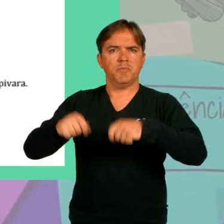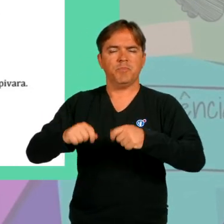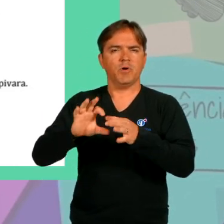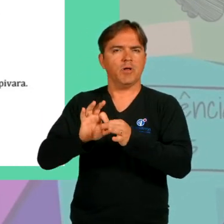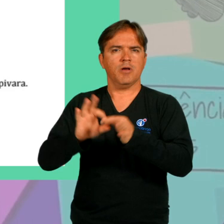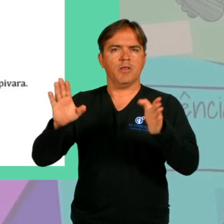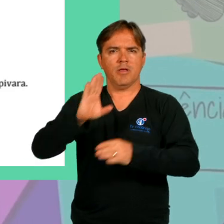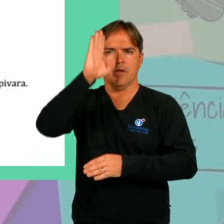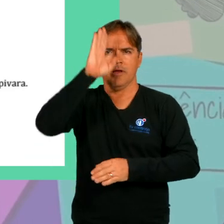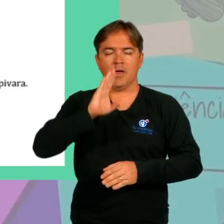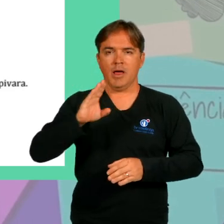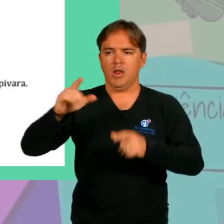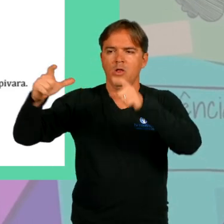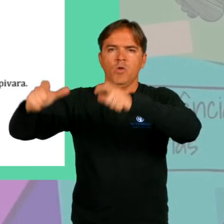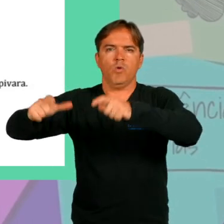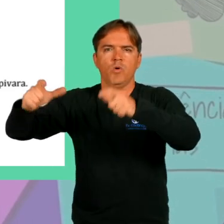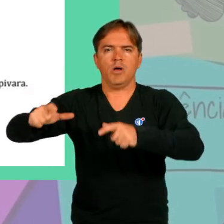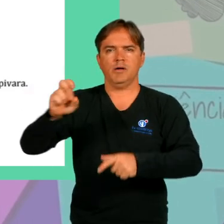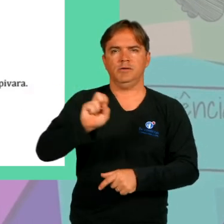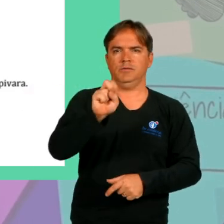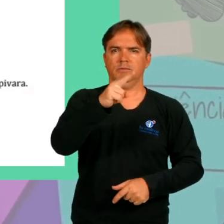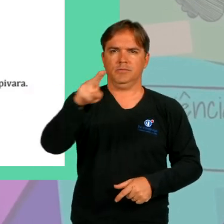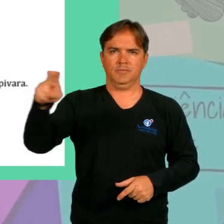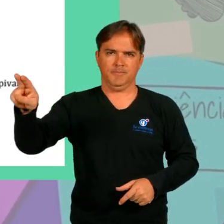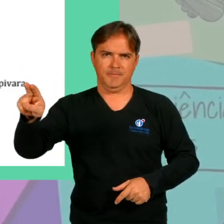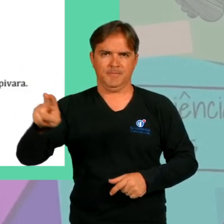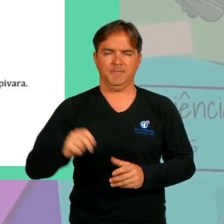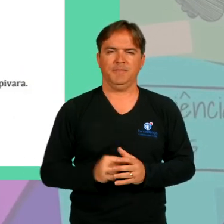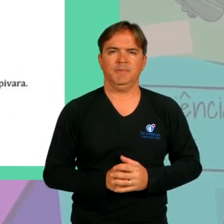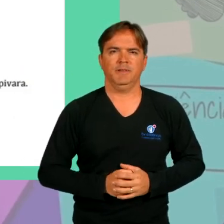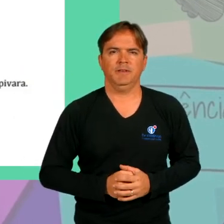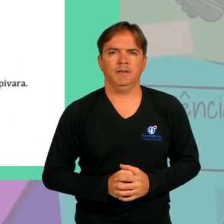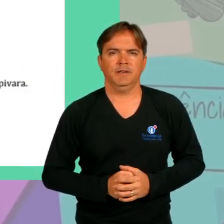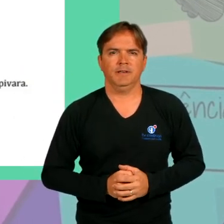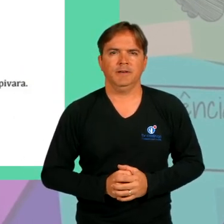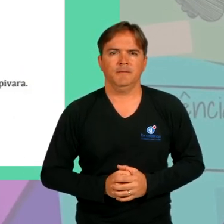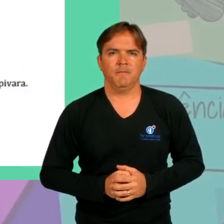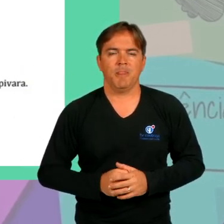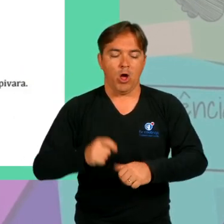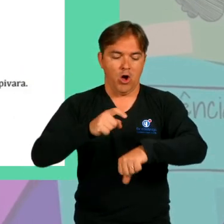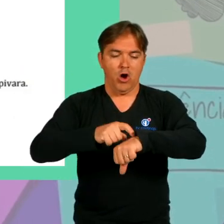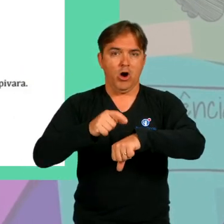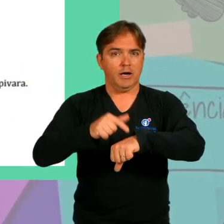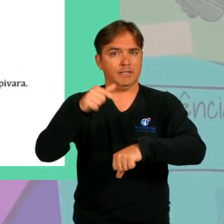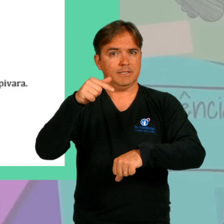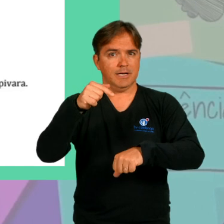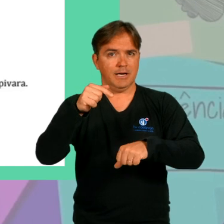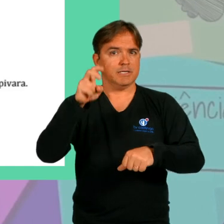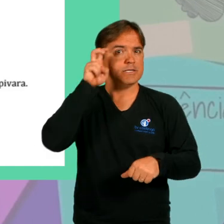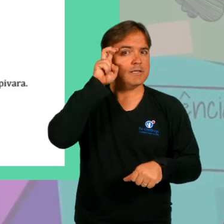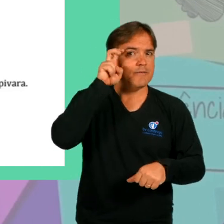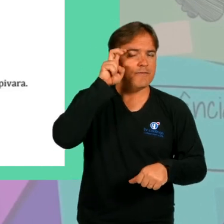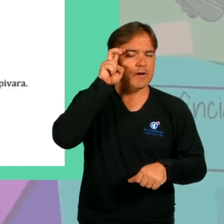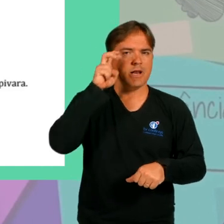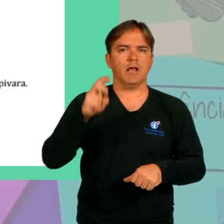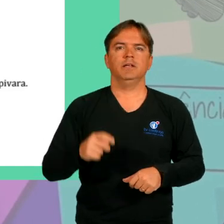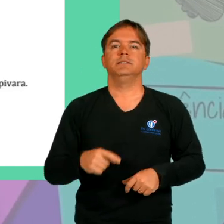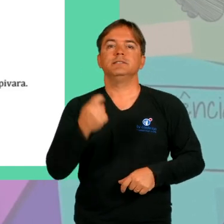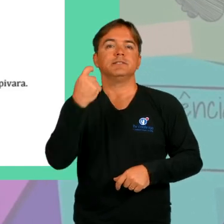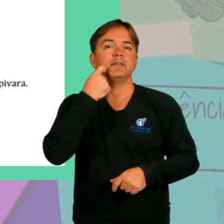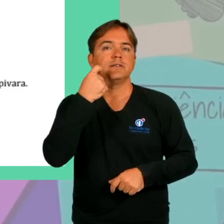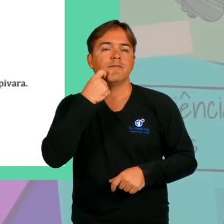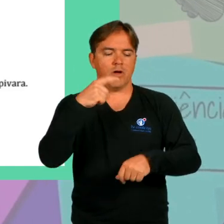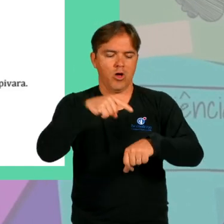acontece no auditório do Campo em São Raimundo Nonato às 7 da noite na quinta e às 9:30 da manhã